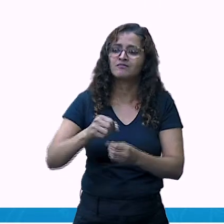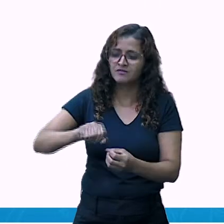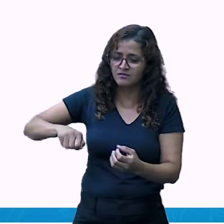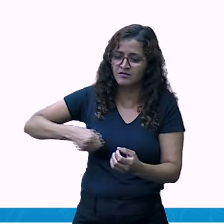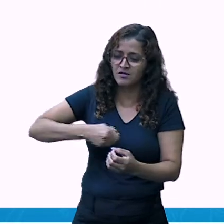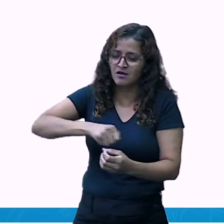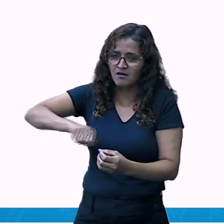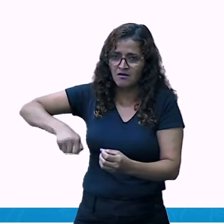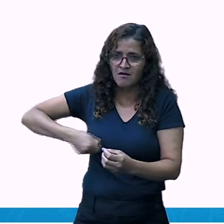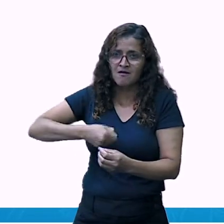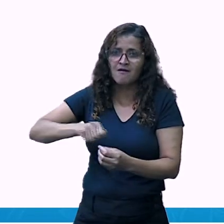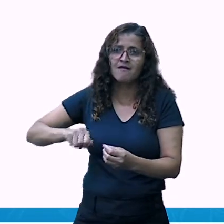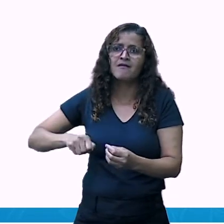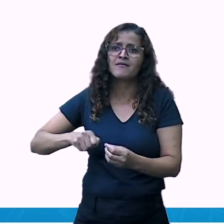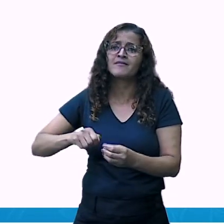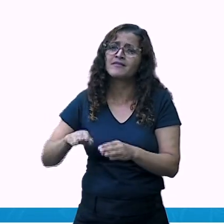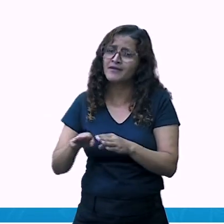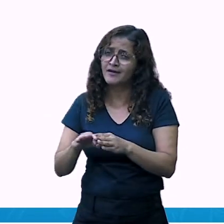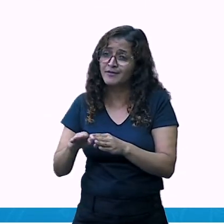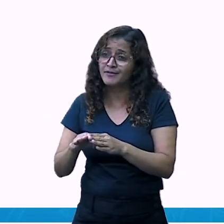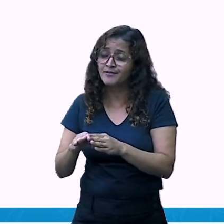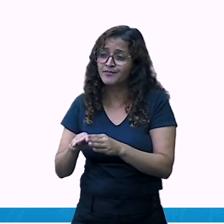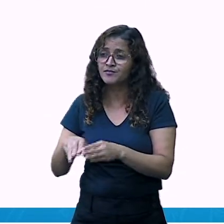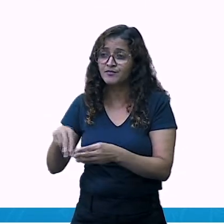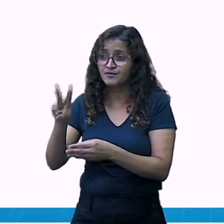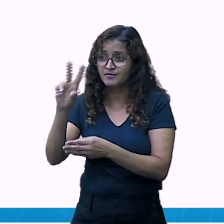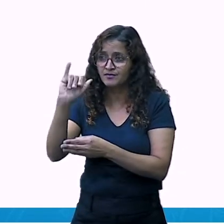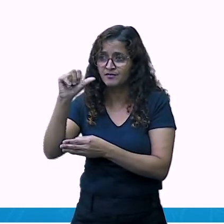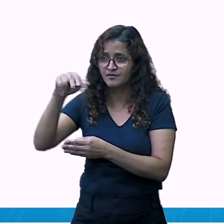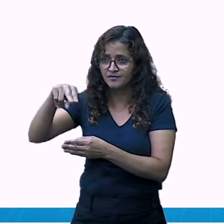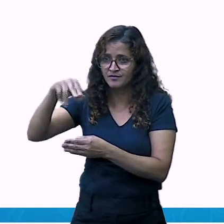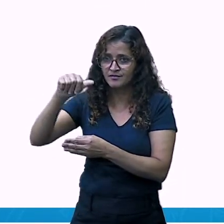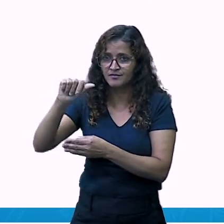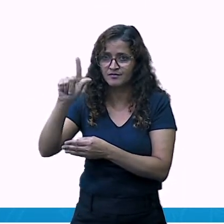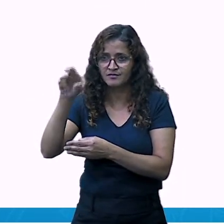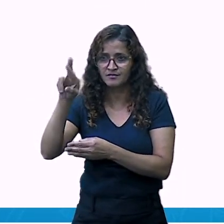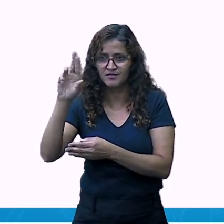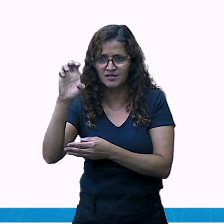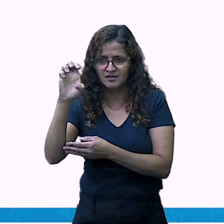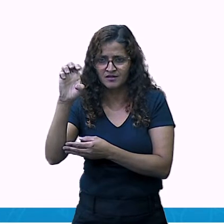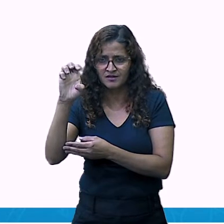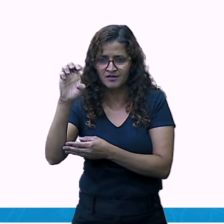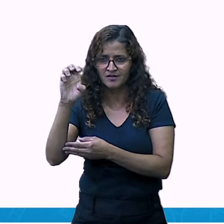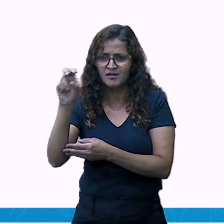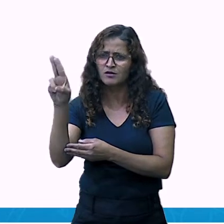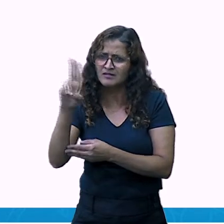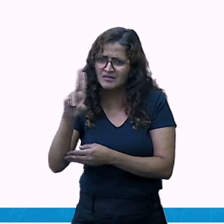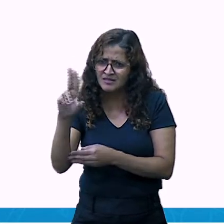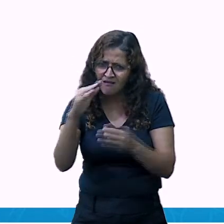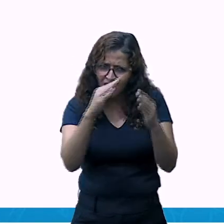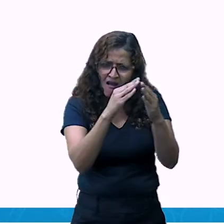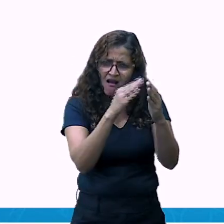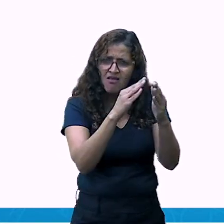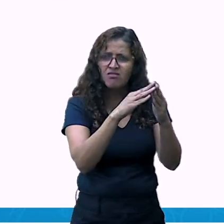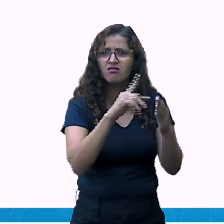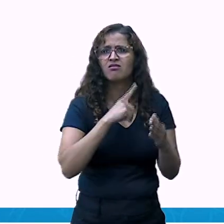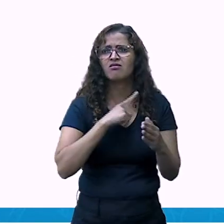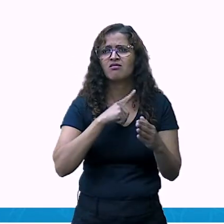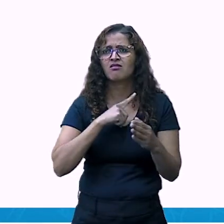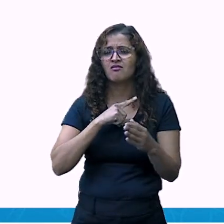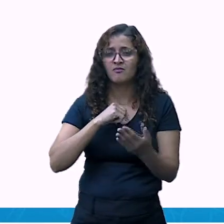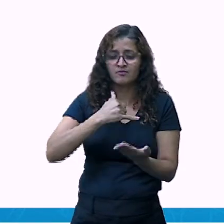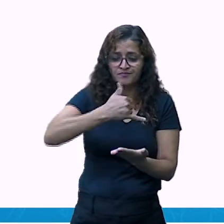os fungos e bactérias, o que acontece? O vinagre, ele é um condimento que ele pode